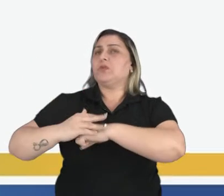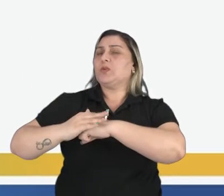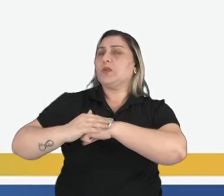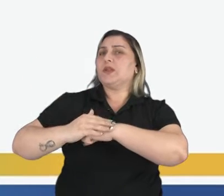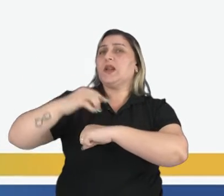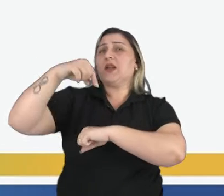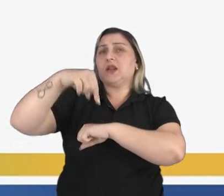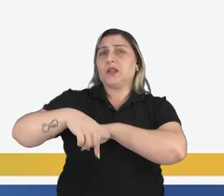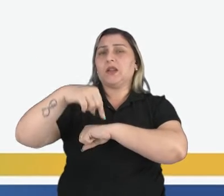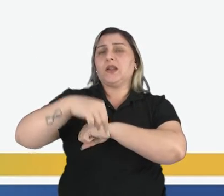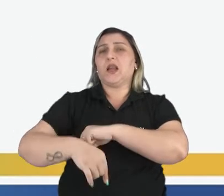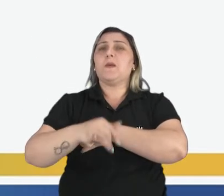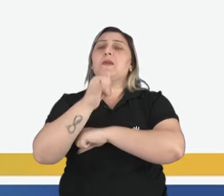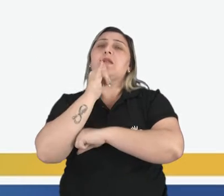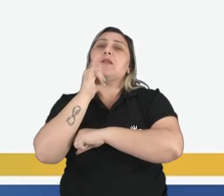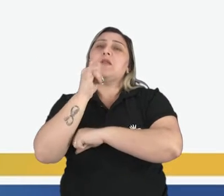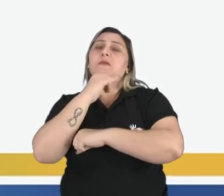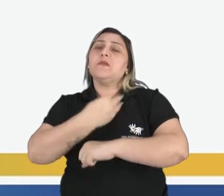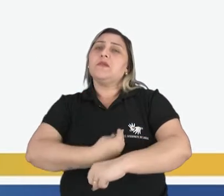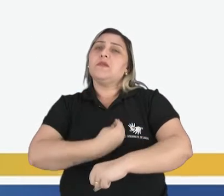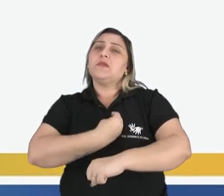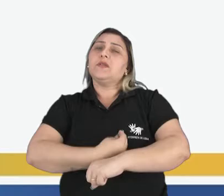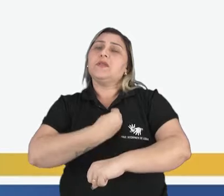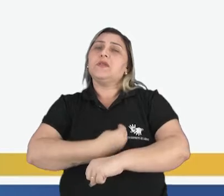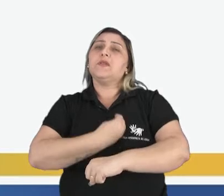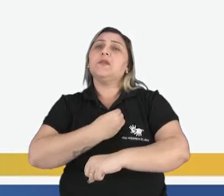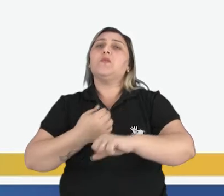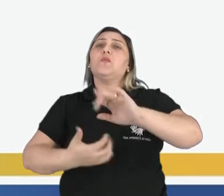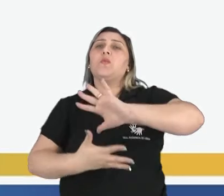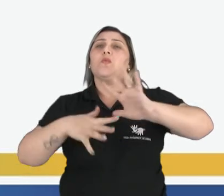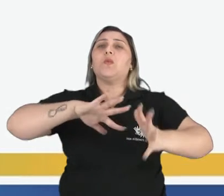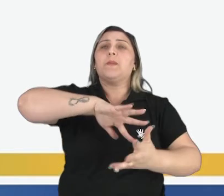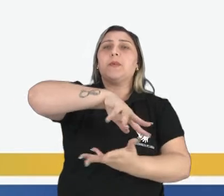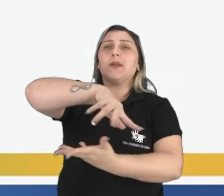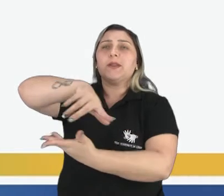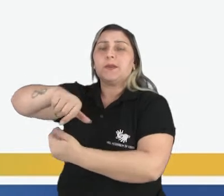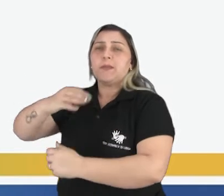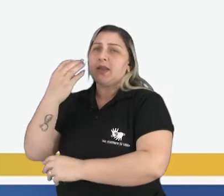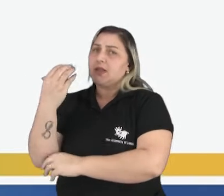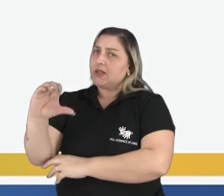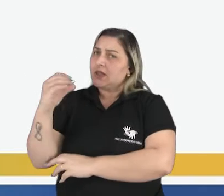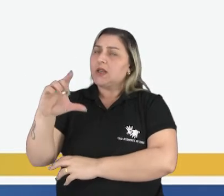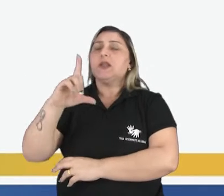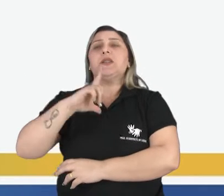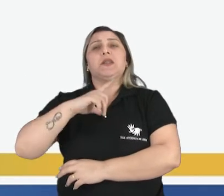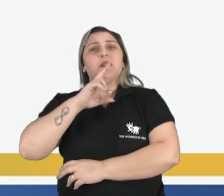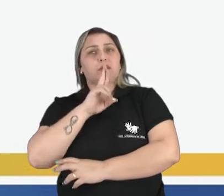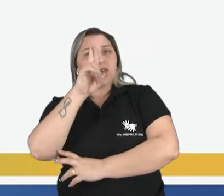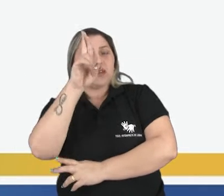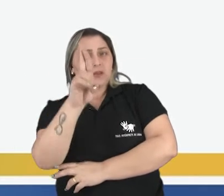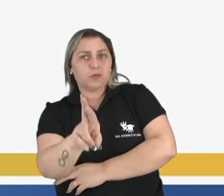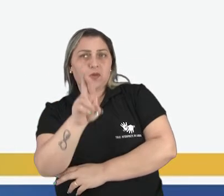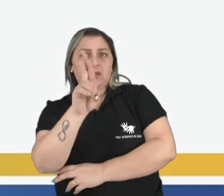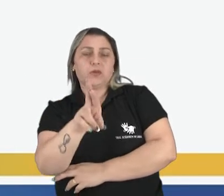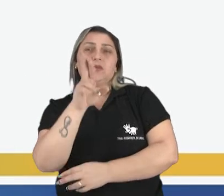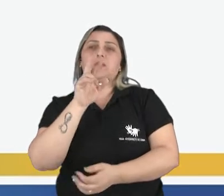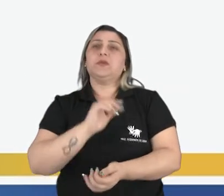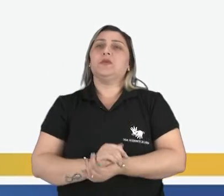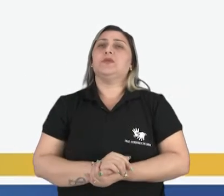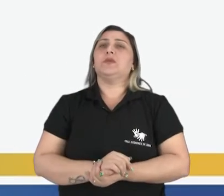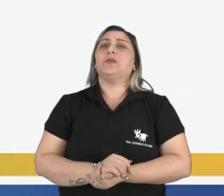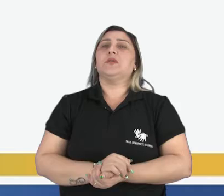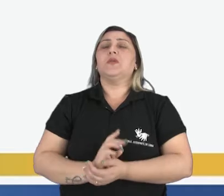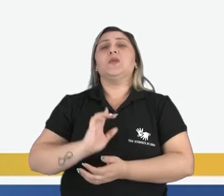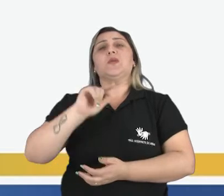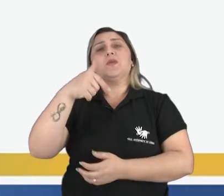doença. No caso aqui nós estamos vivenciando aí uma pandemia onde a ciência tem dado resposta à altura diante de todos